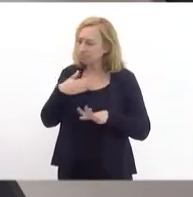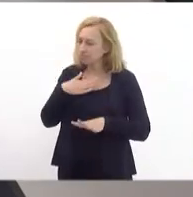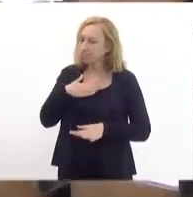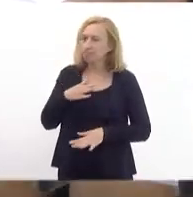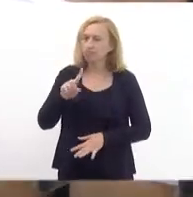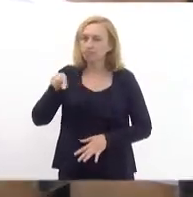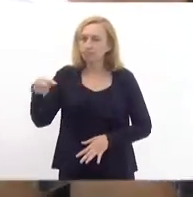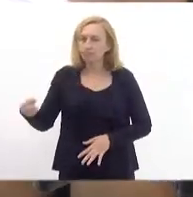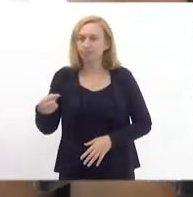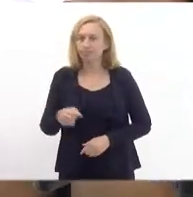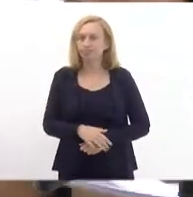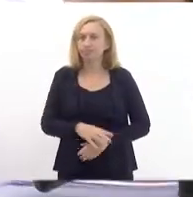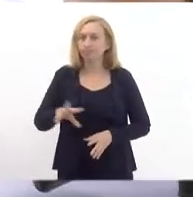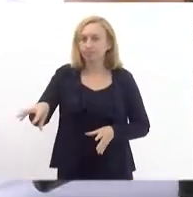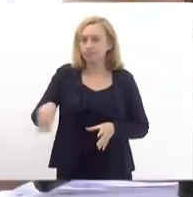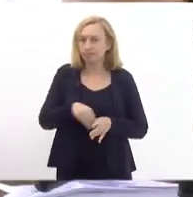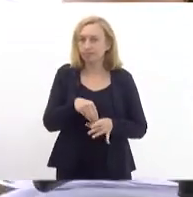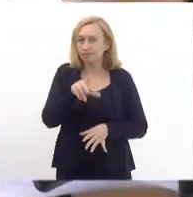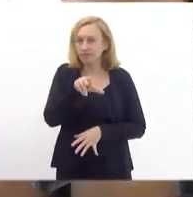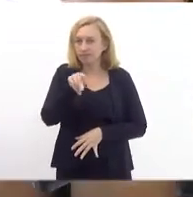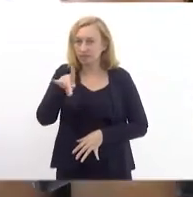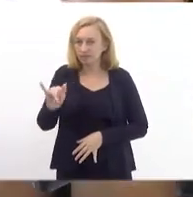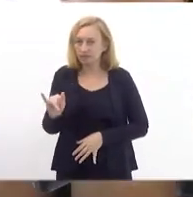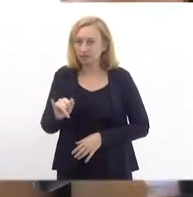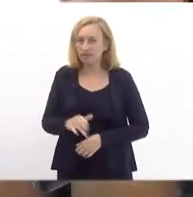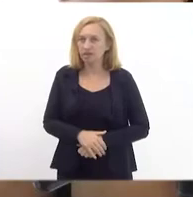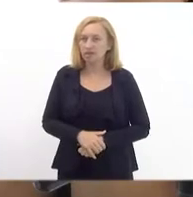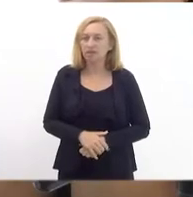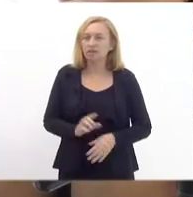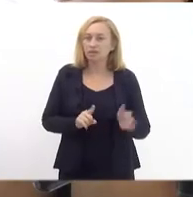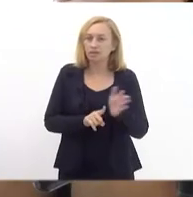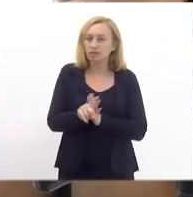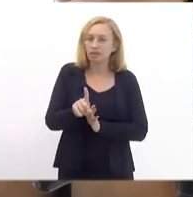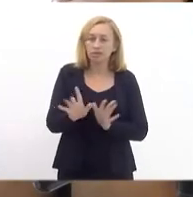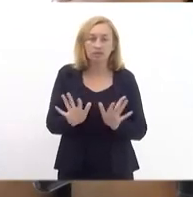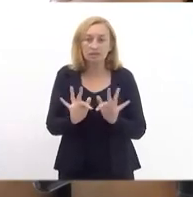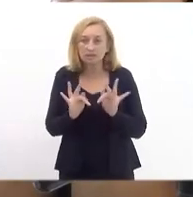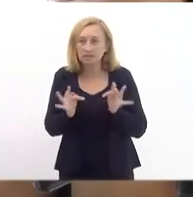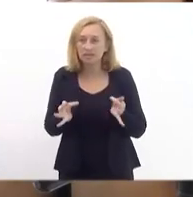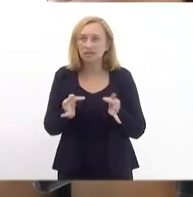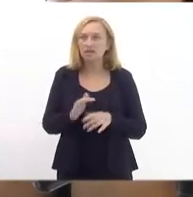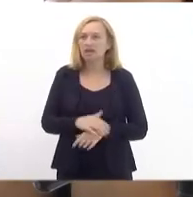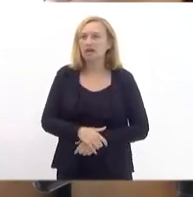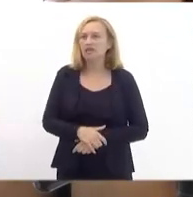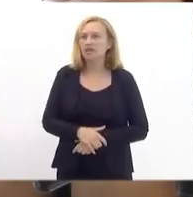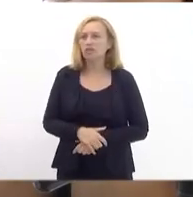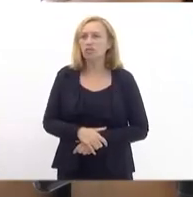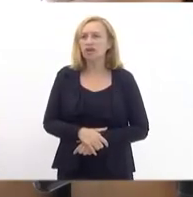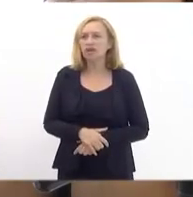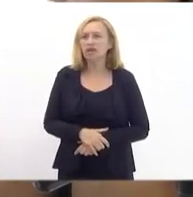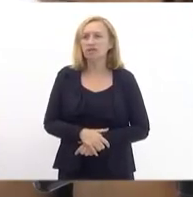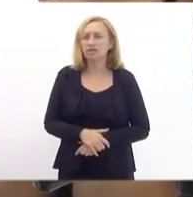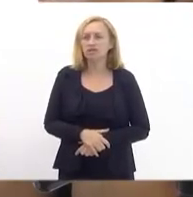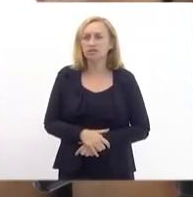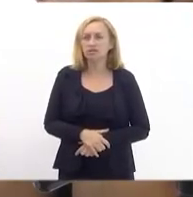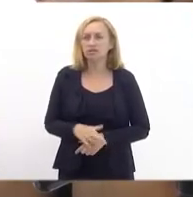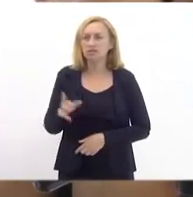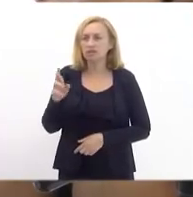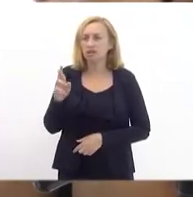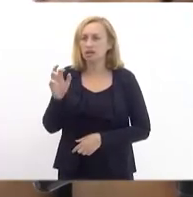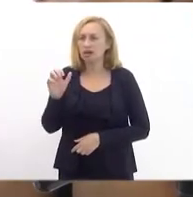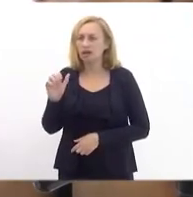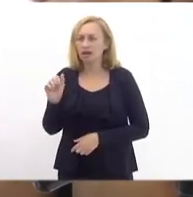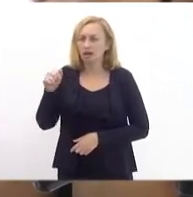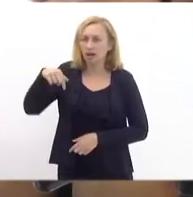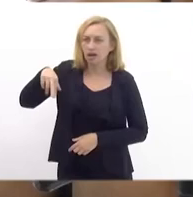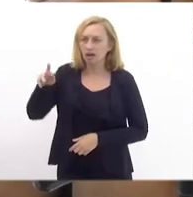depois incluir isso na CPI. Estou querendo fazer uma perguntazinha simples à doutora Raquel, que